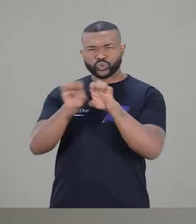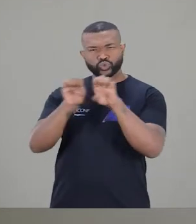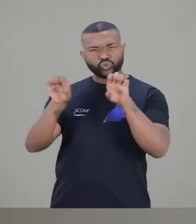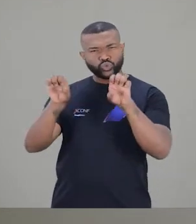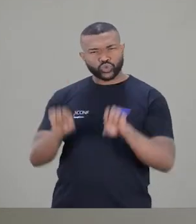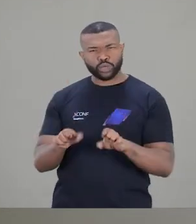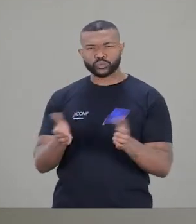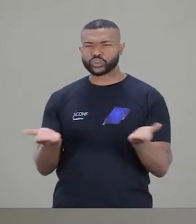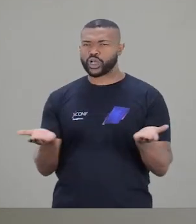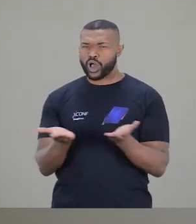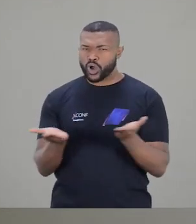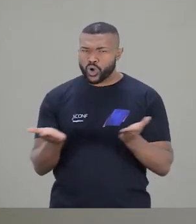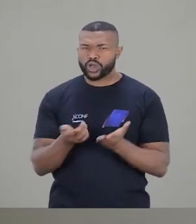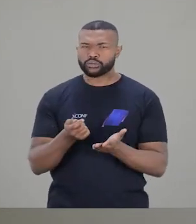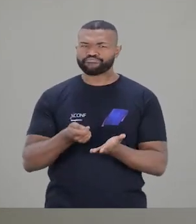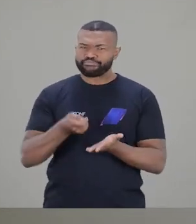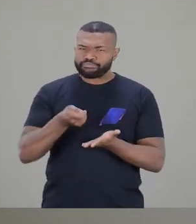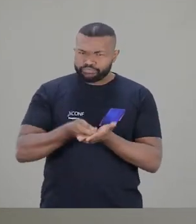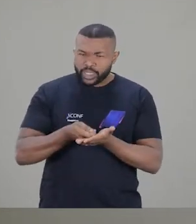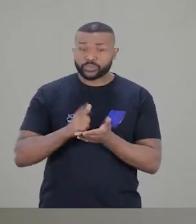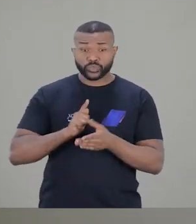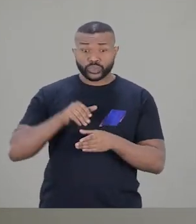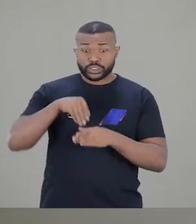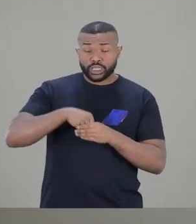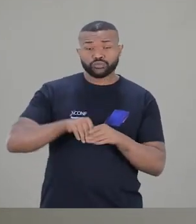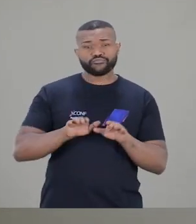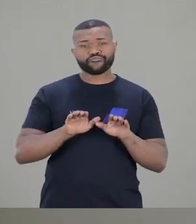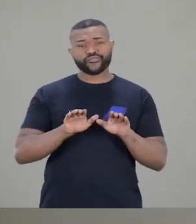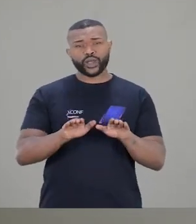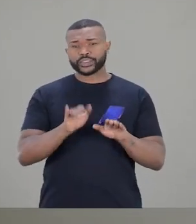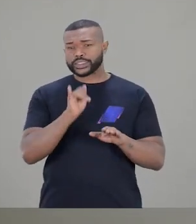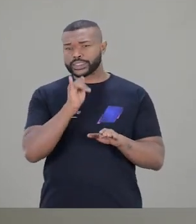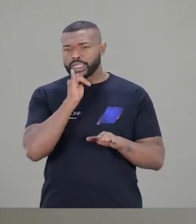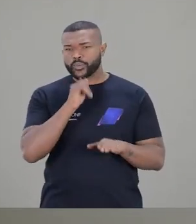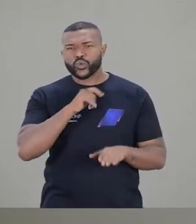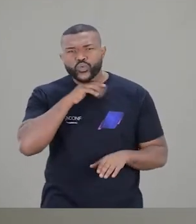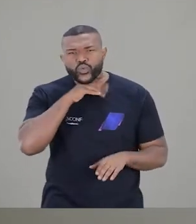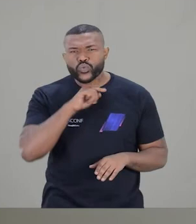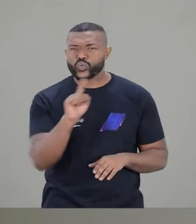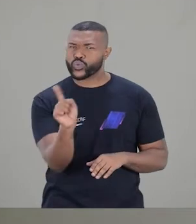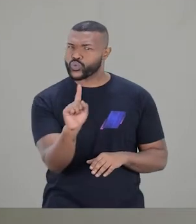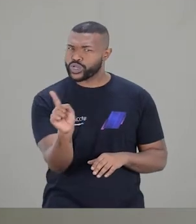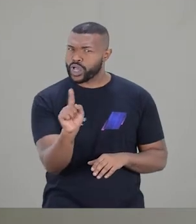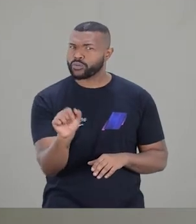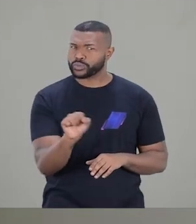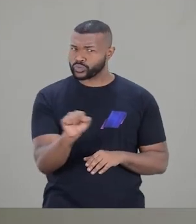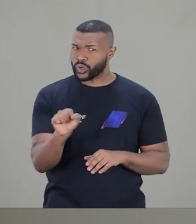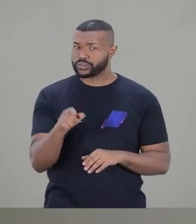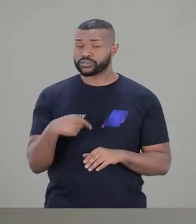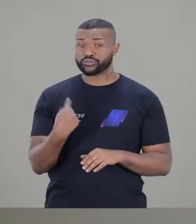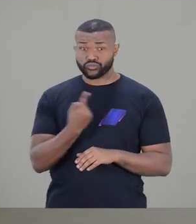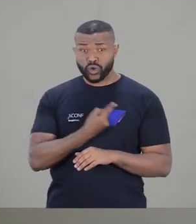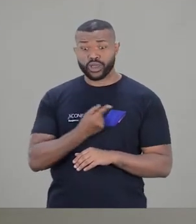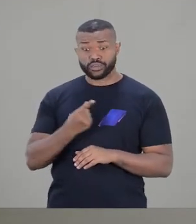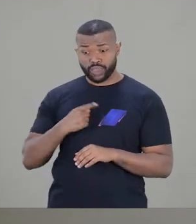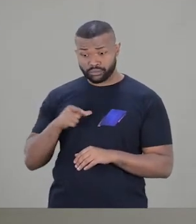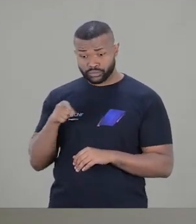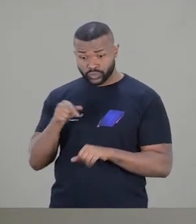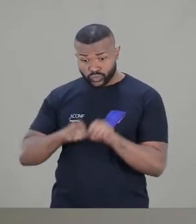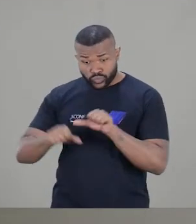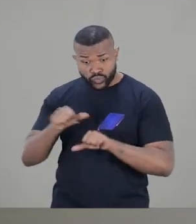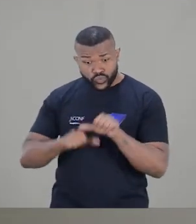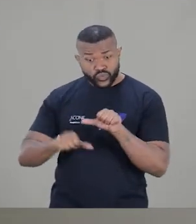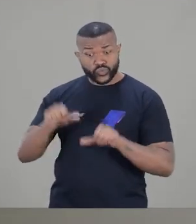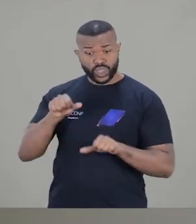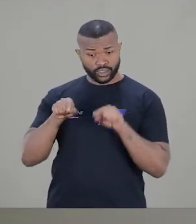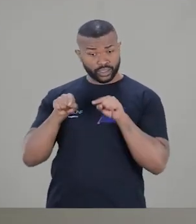train, trouxemos bastante rigidez para as squads, mas não foi de todo ruim para as squads. Embora a gente tenha